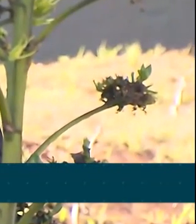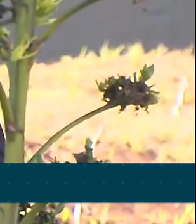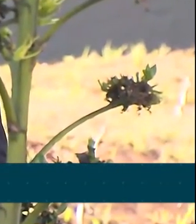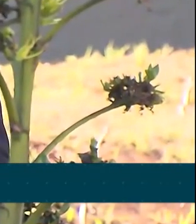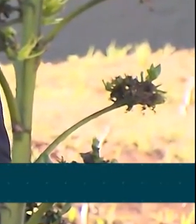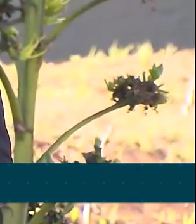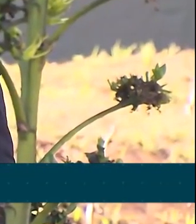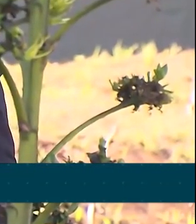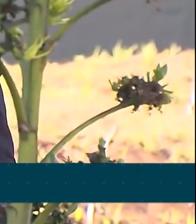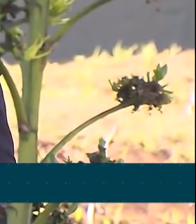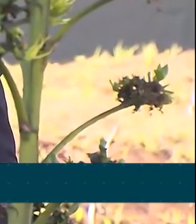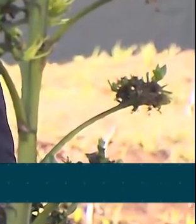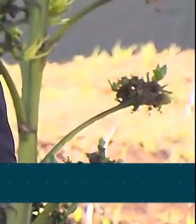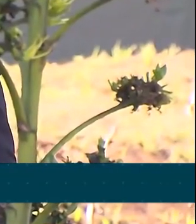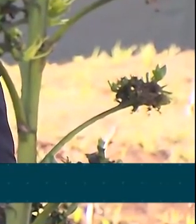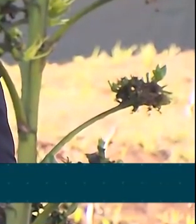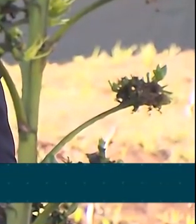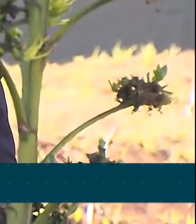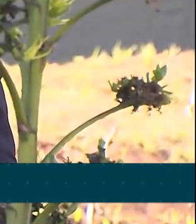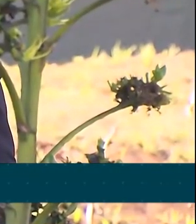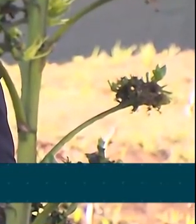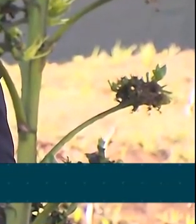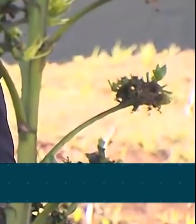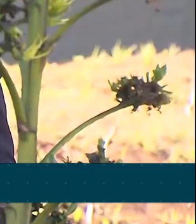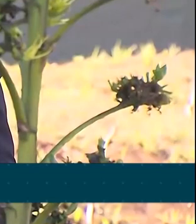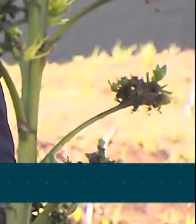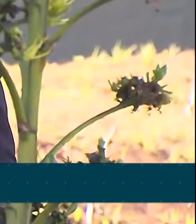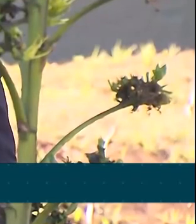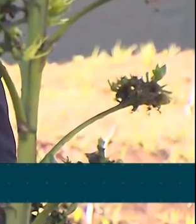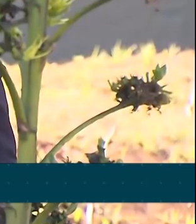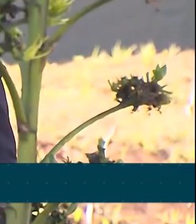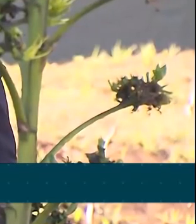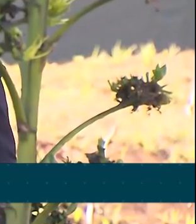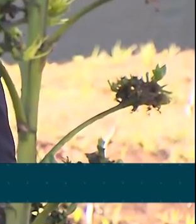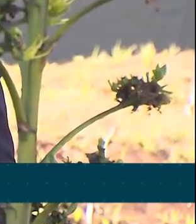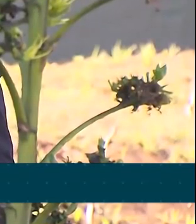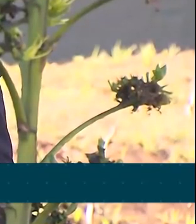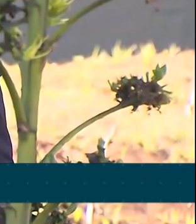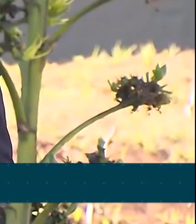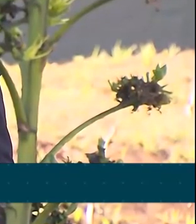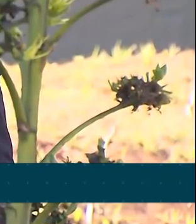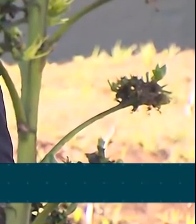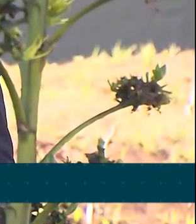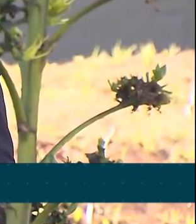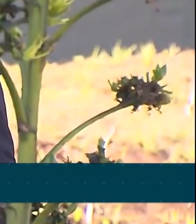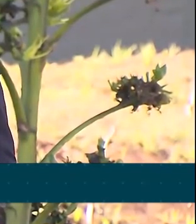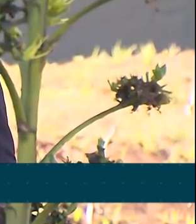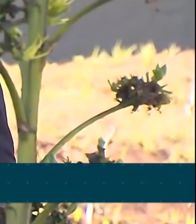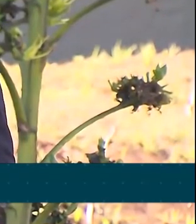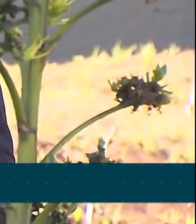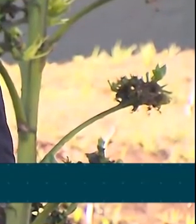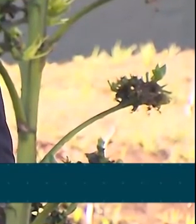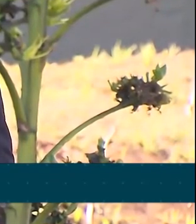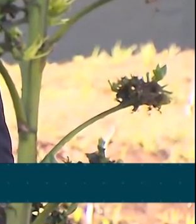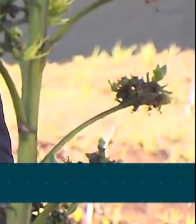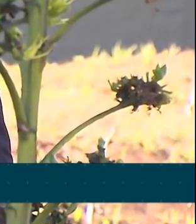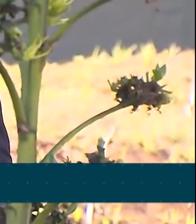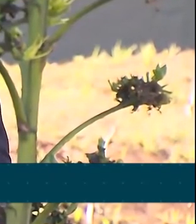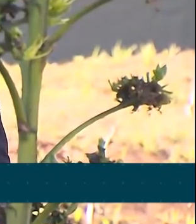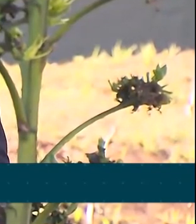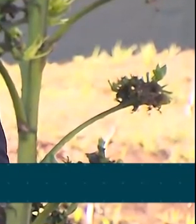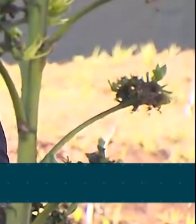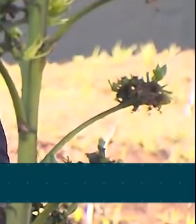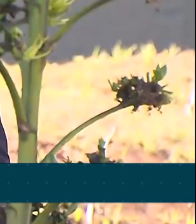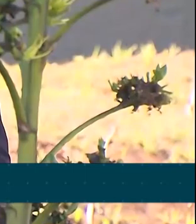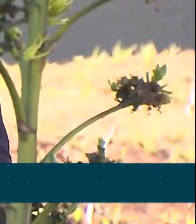de Heróis, de autoria de Guerra Peixe. Hino dos Aviadores, de autoria de João Nascimento.